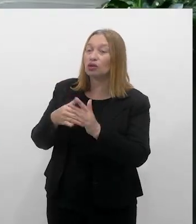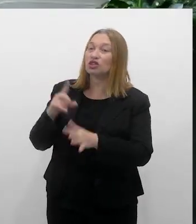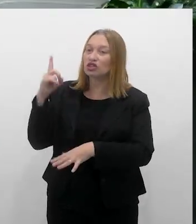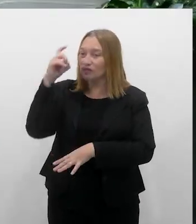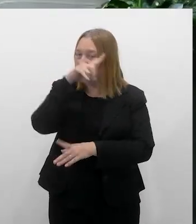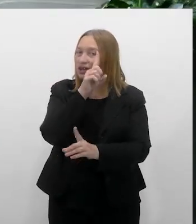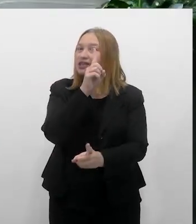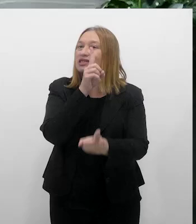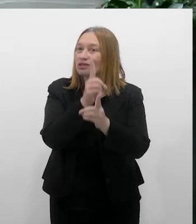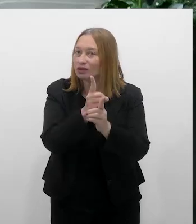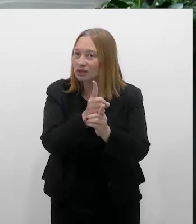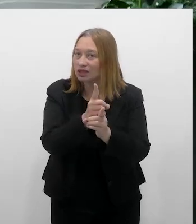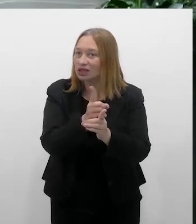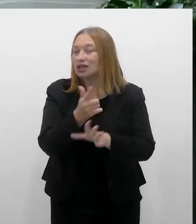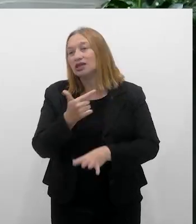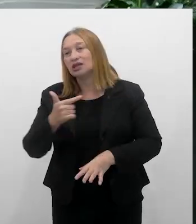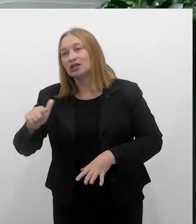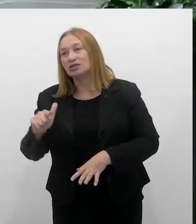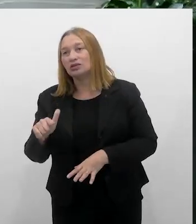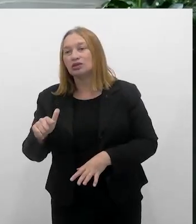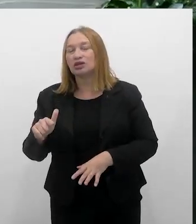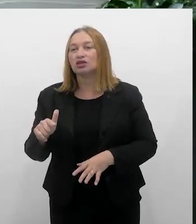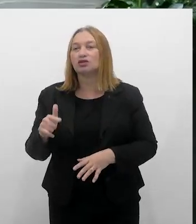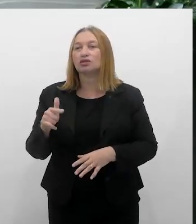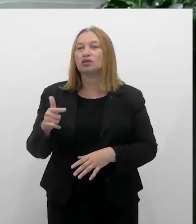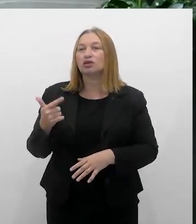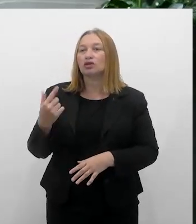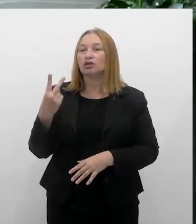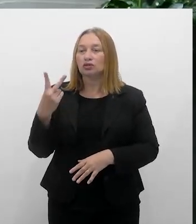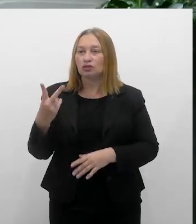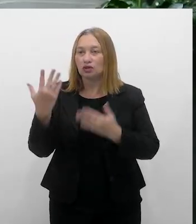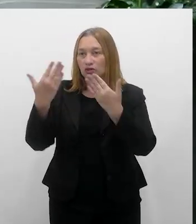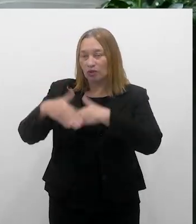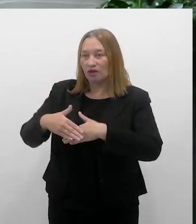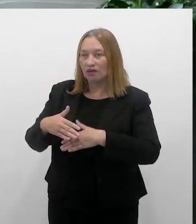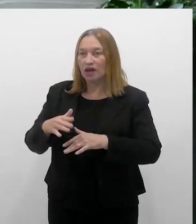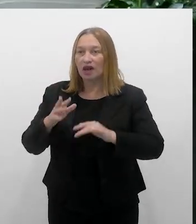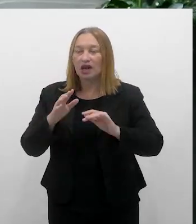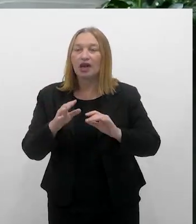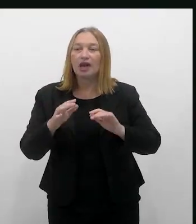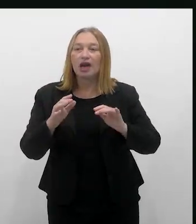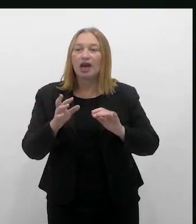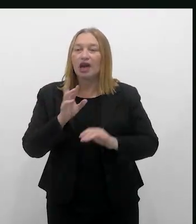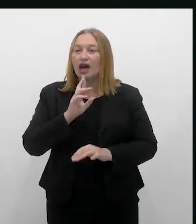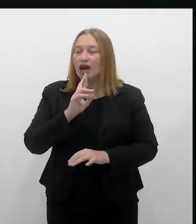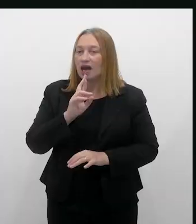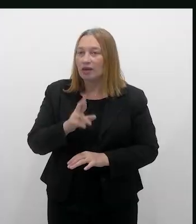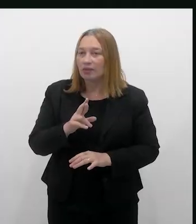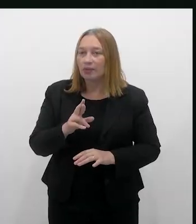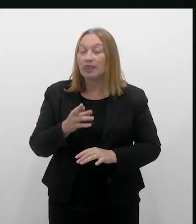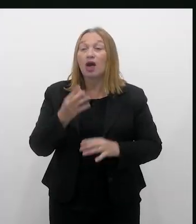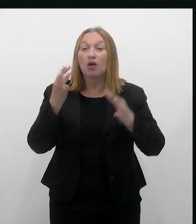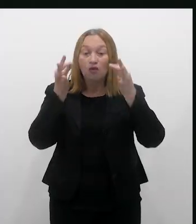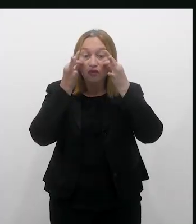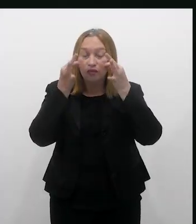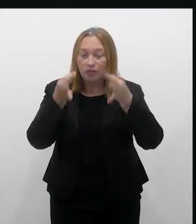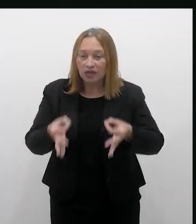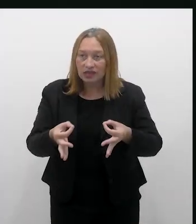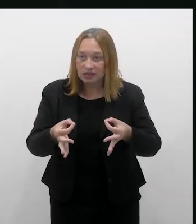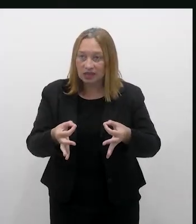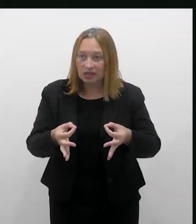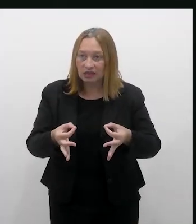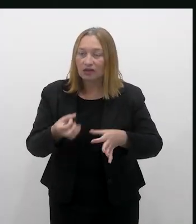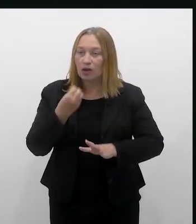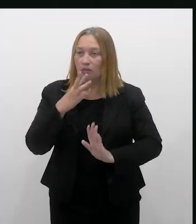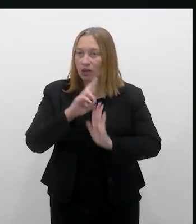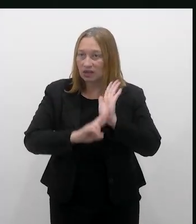compensa todas as dificuldades encontradas nas outras 2 provas. Então, o recado é: concentre-se, faça